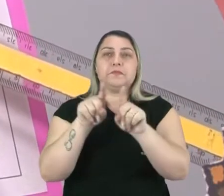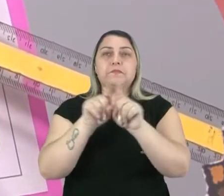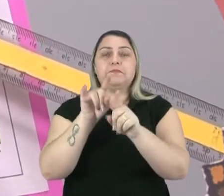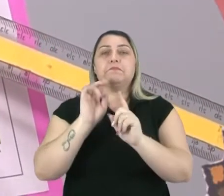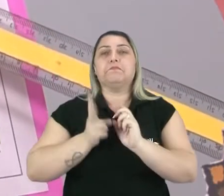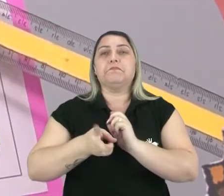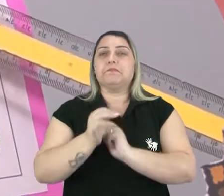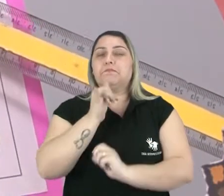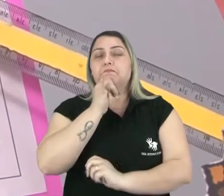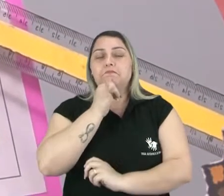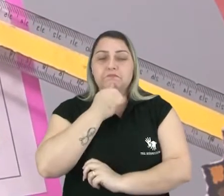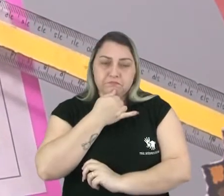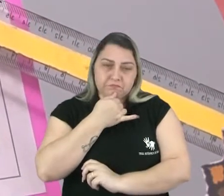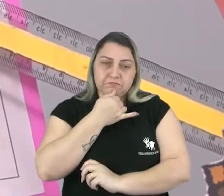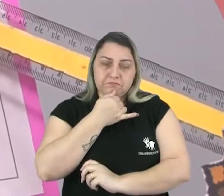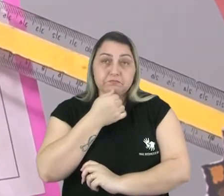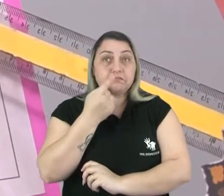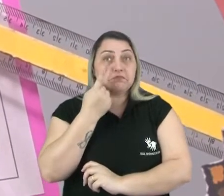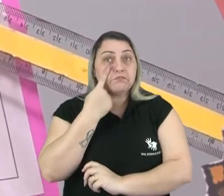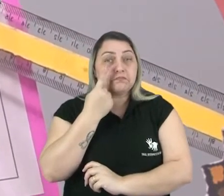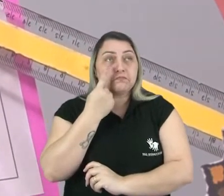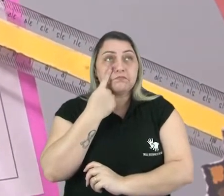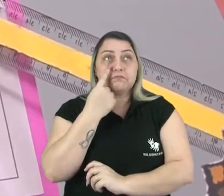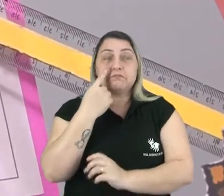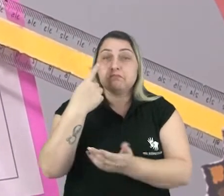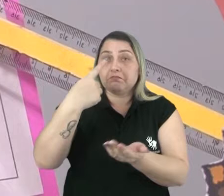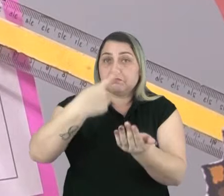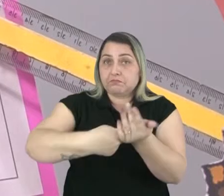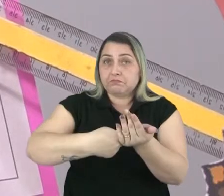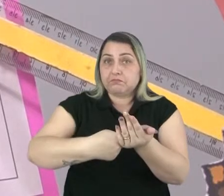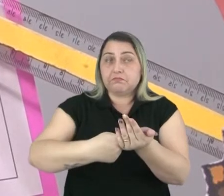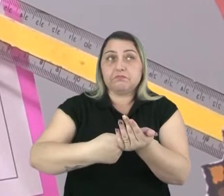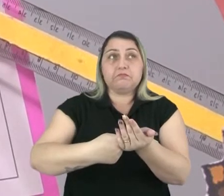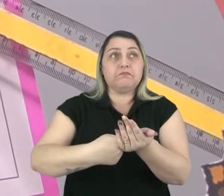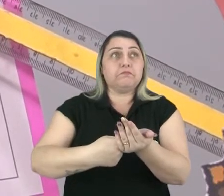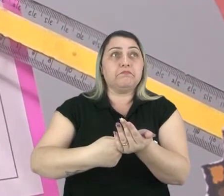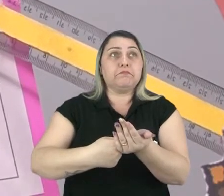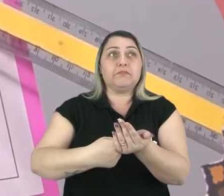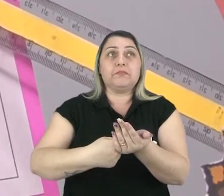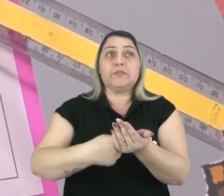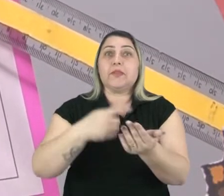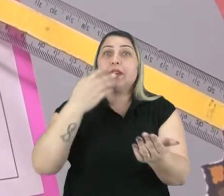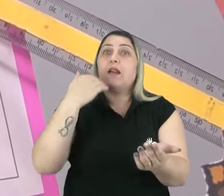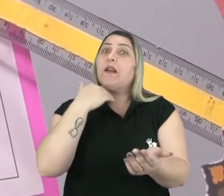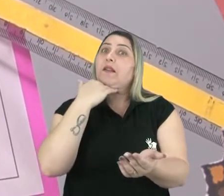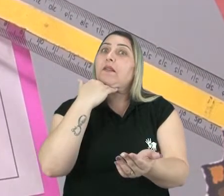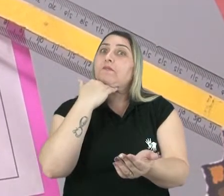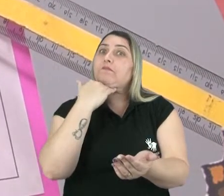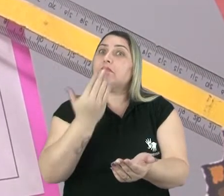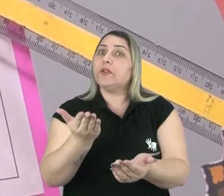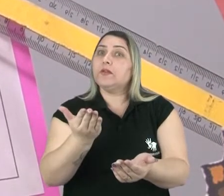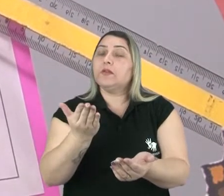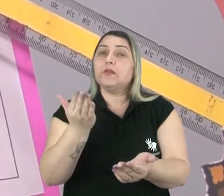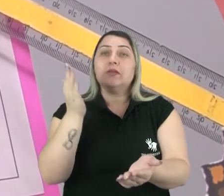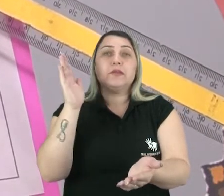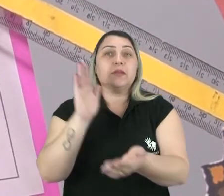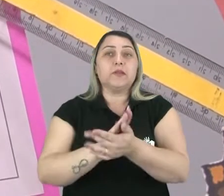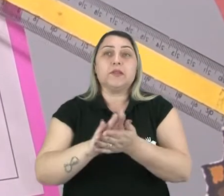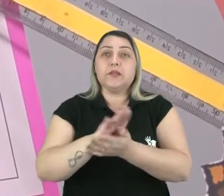Triste. Observe o cachorro quente. Não tem mais o quê? Nada. Olha o que tem